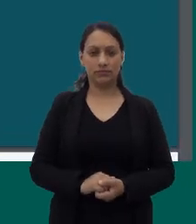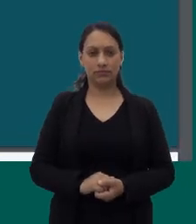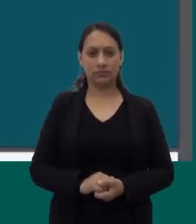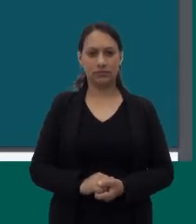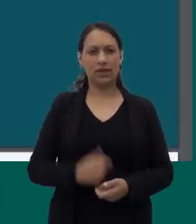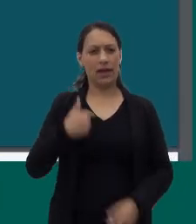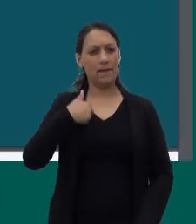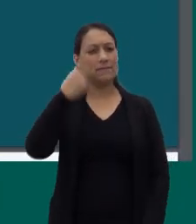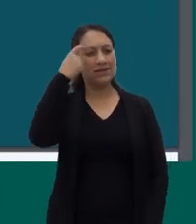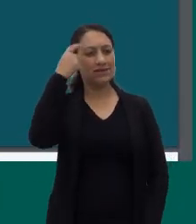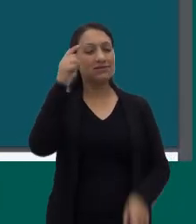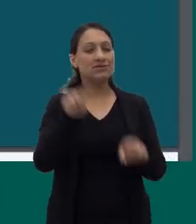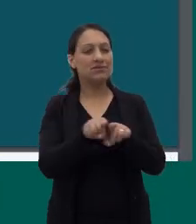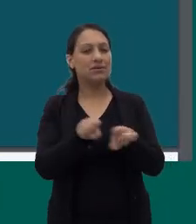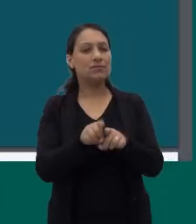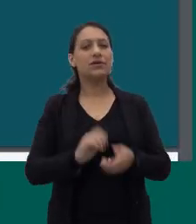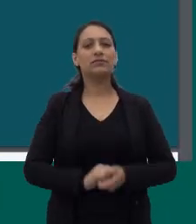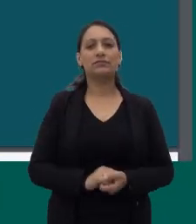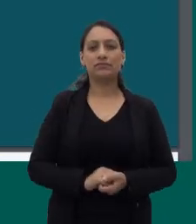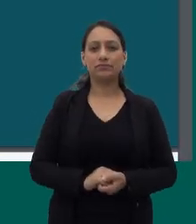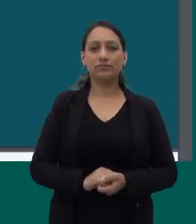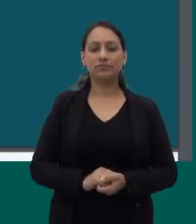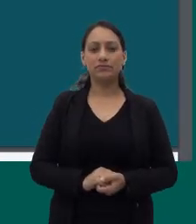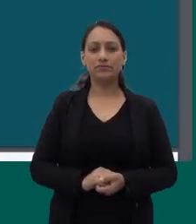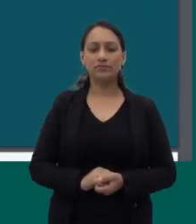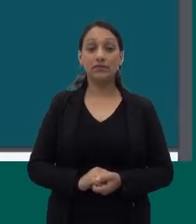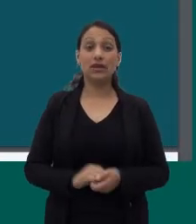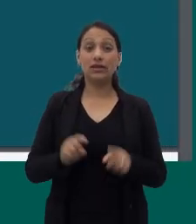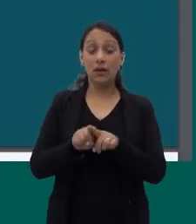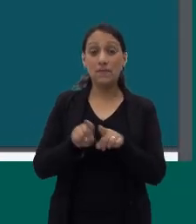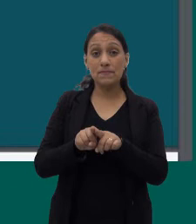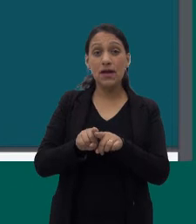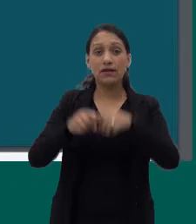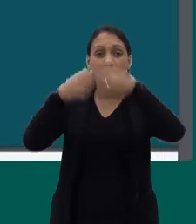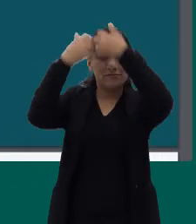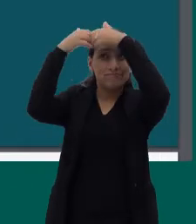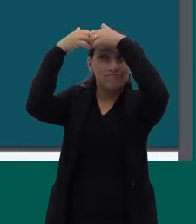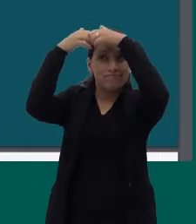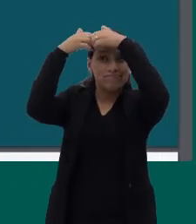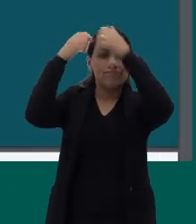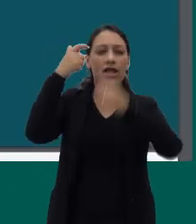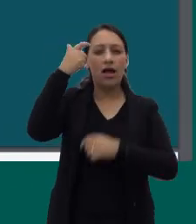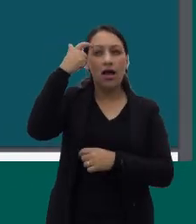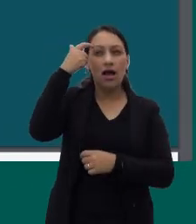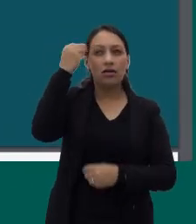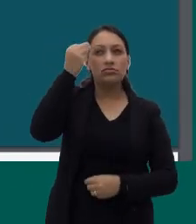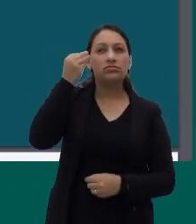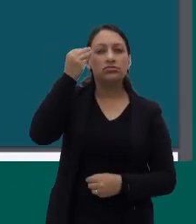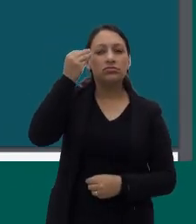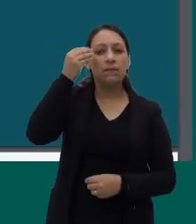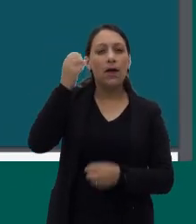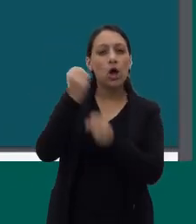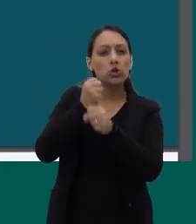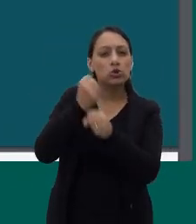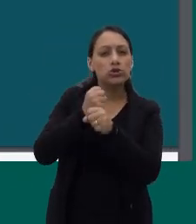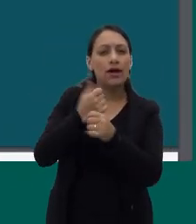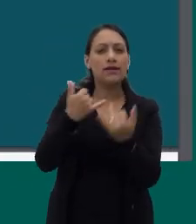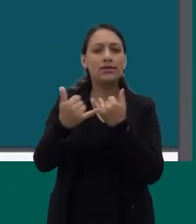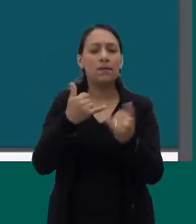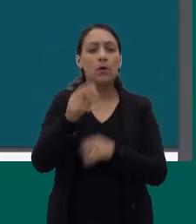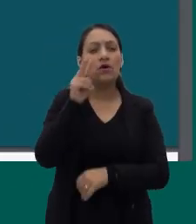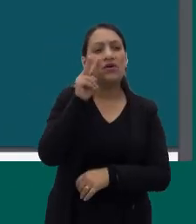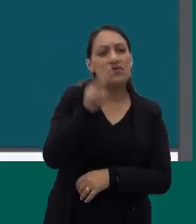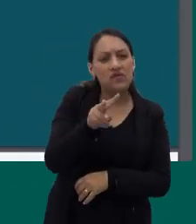Eu fiquei pensando também a nossa constituição psíquica nesse meio tempo, nesse entre, né? Entre o tempo de ver e o tempo de